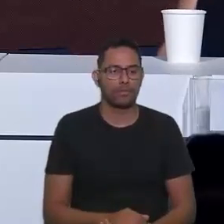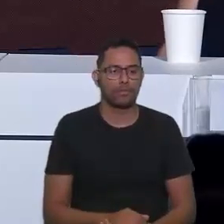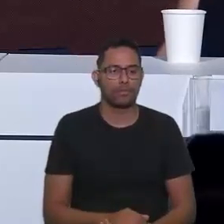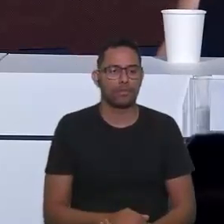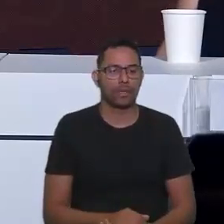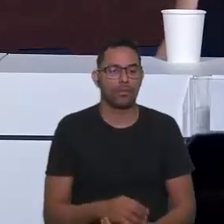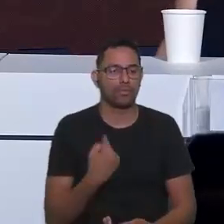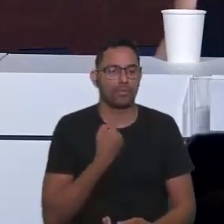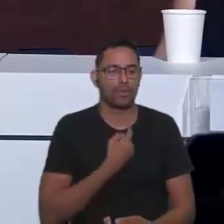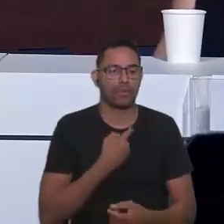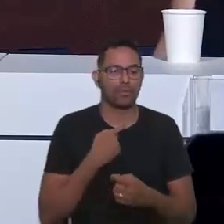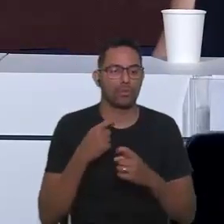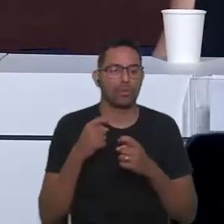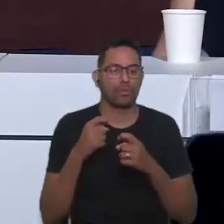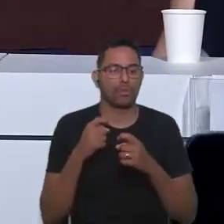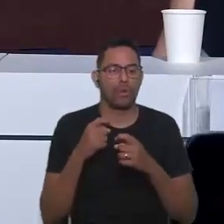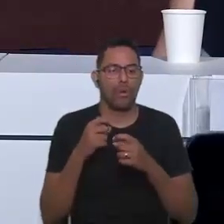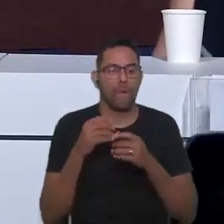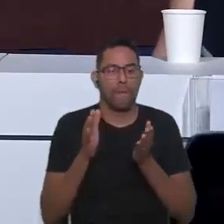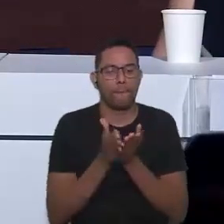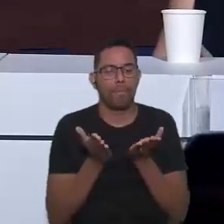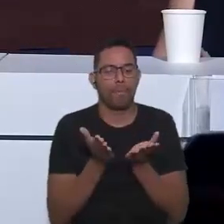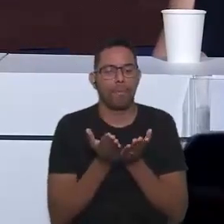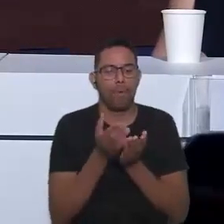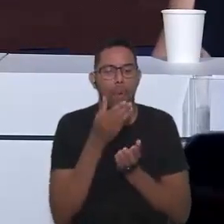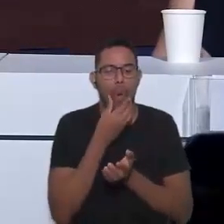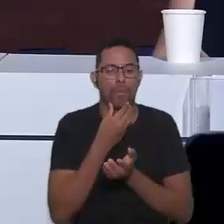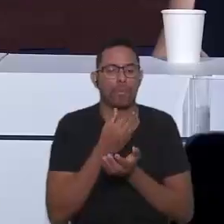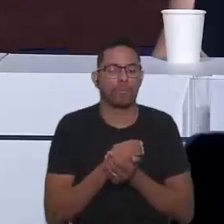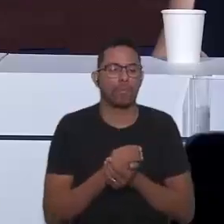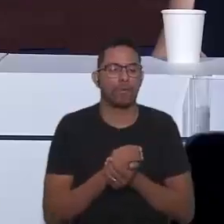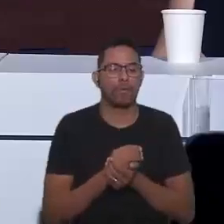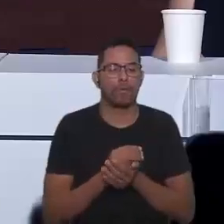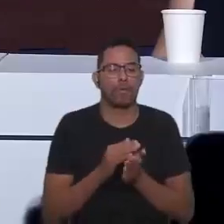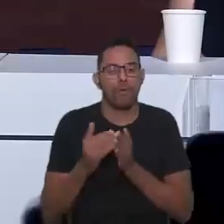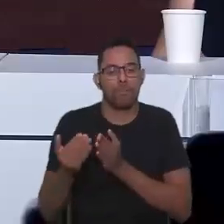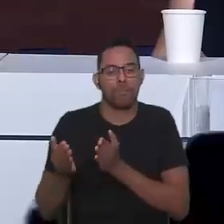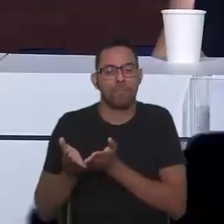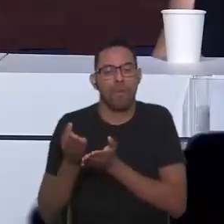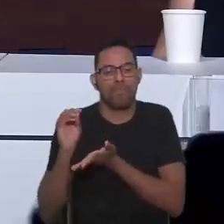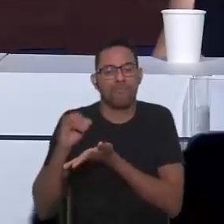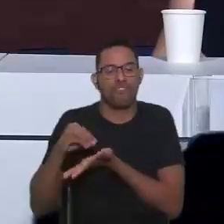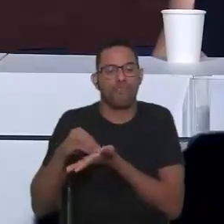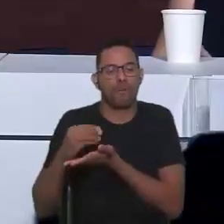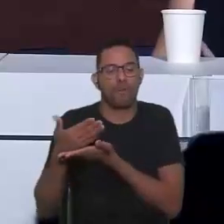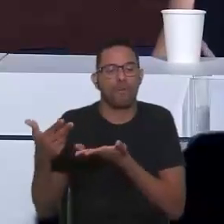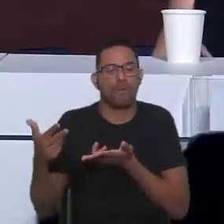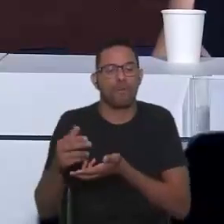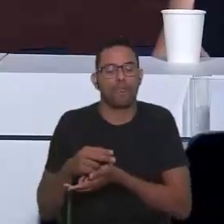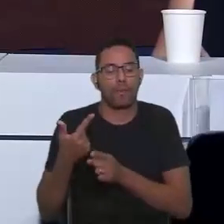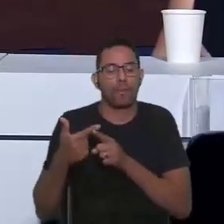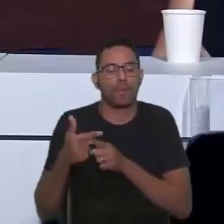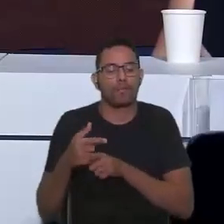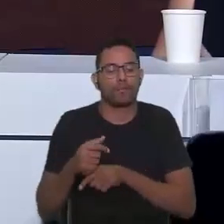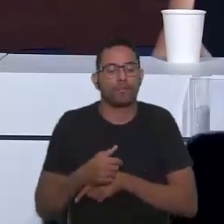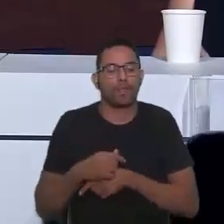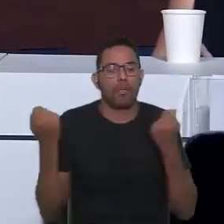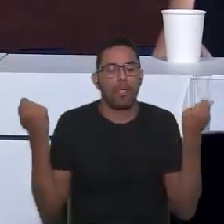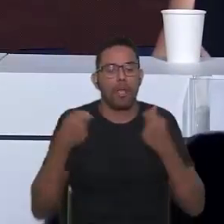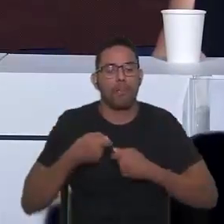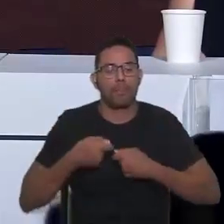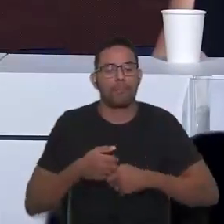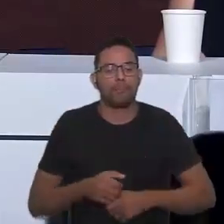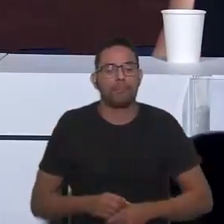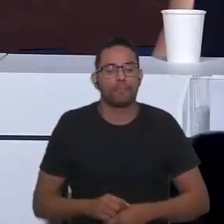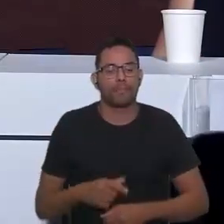sexo pobre. A gente está, assim, num lado pobre das coisas, porque não somos capazes